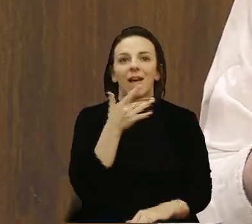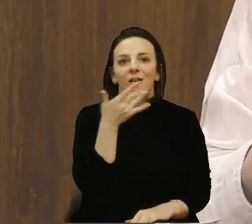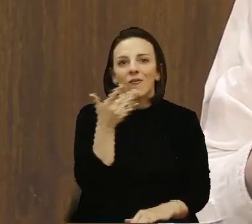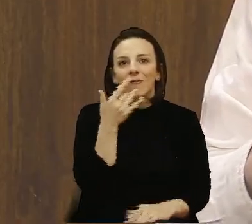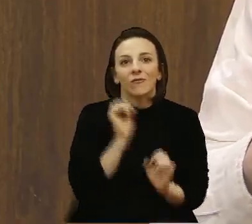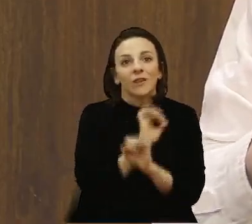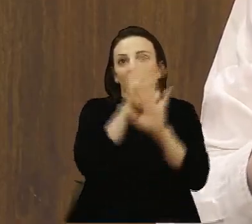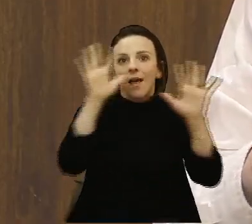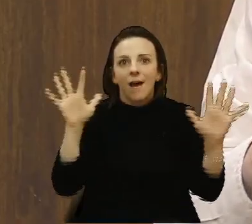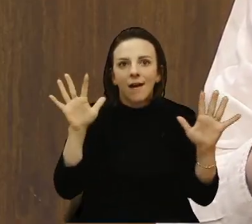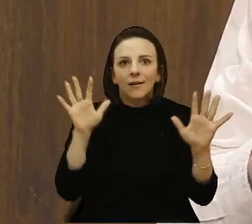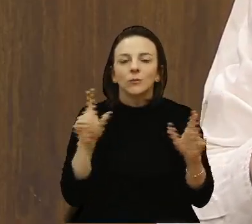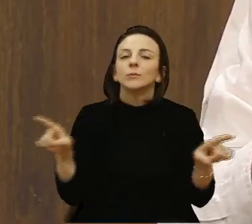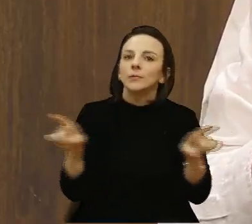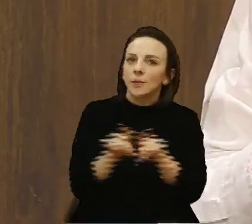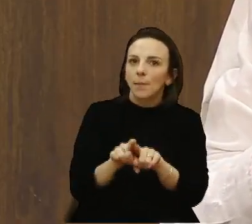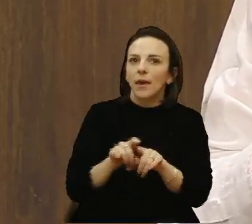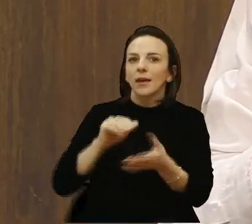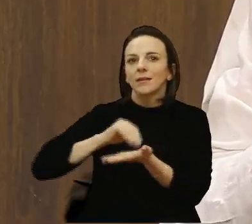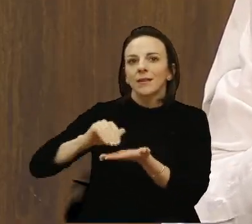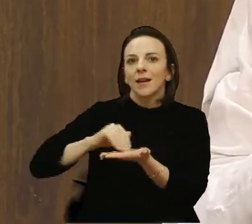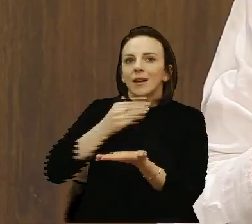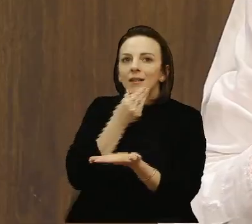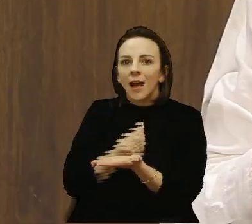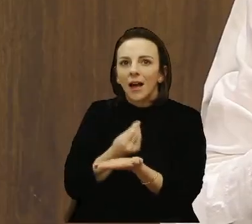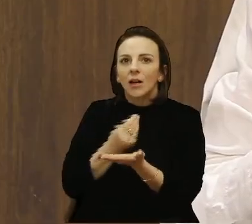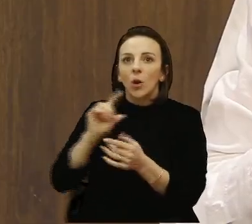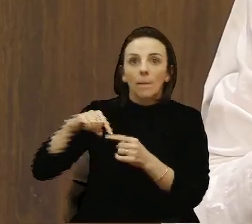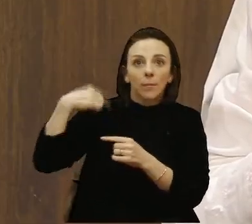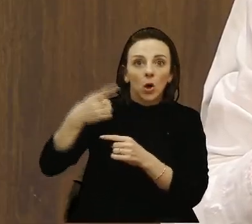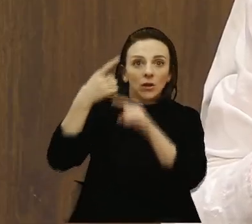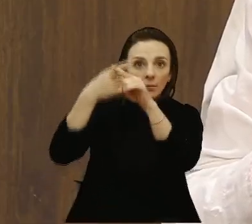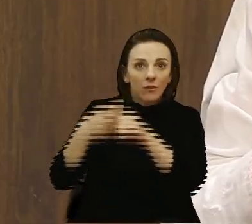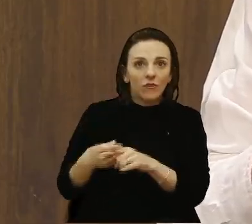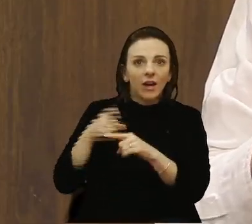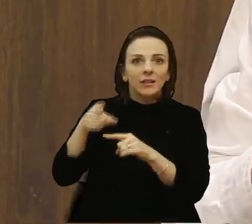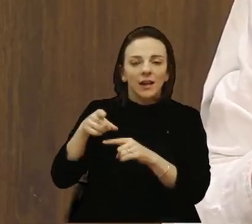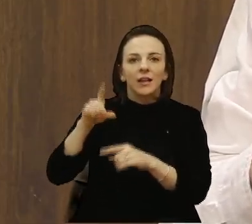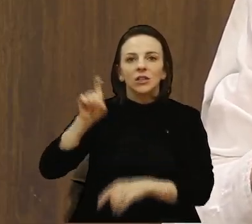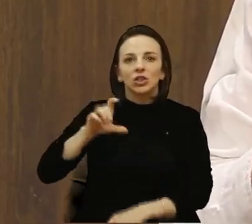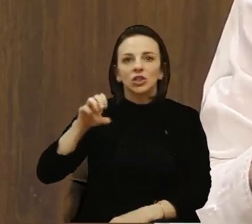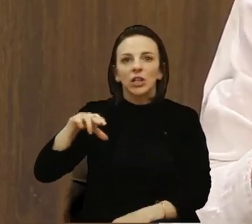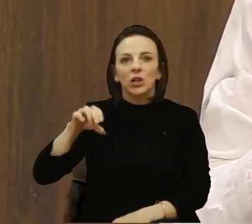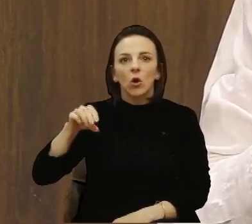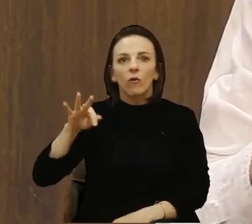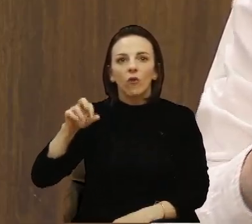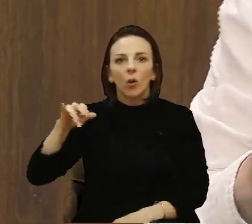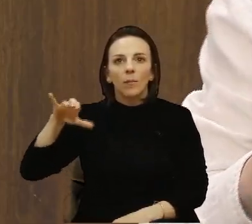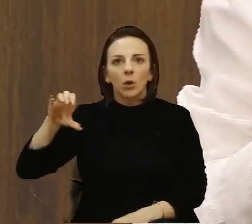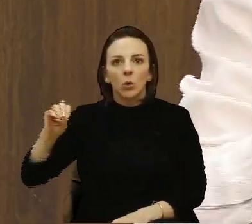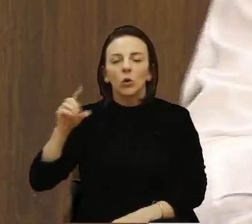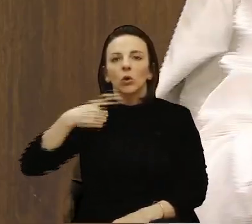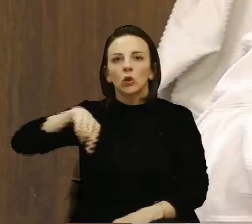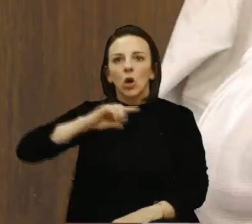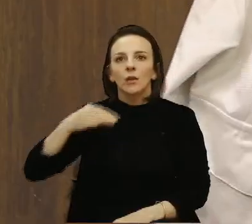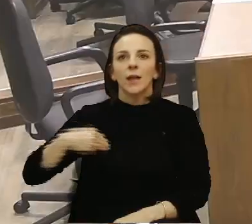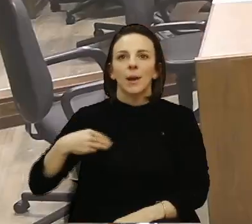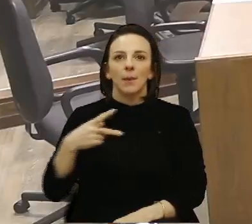o secretário, que na próxima oportunidade que for xenofóbico, eu e a vereadora Andressa levaremos a fala dele ao Ministério Público Federal para que seja